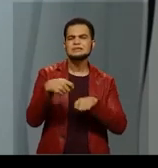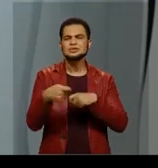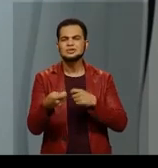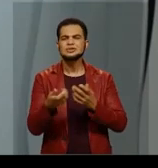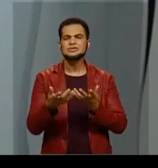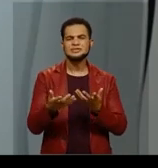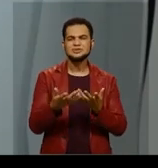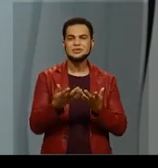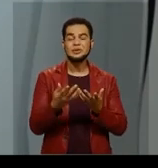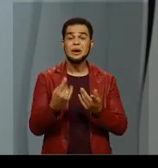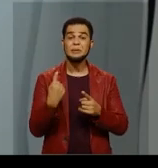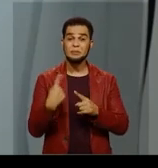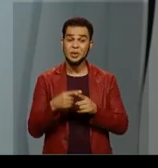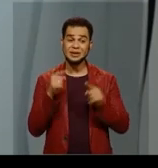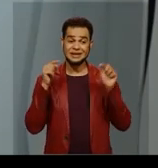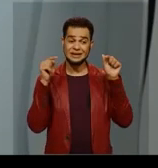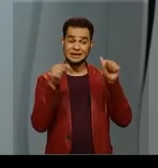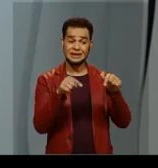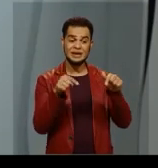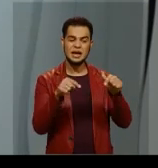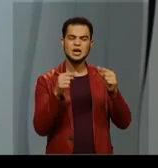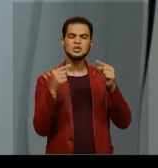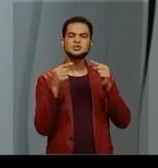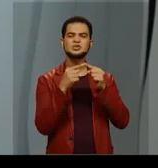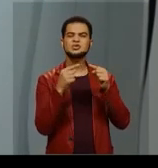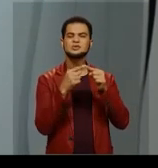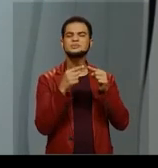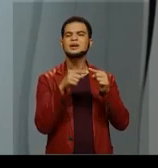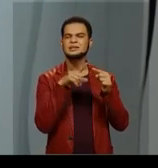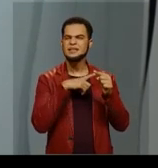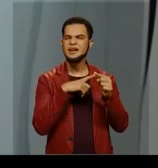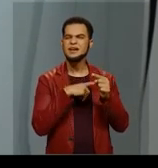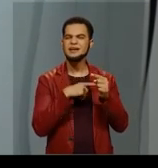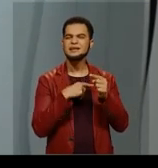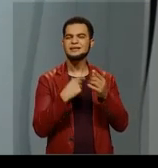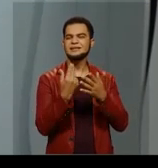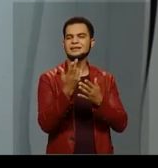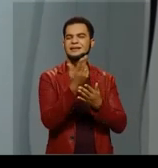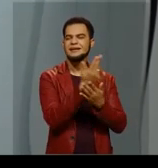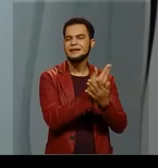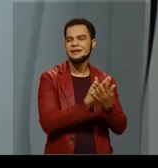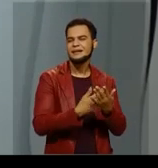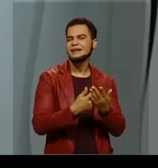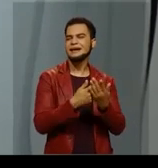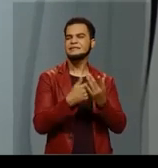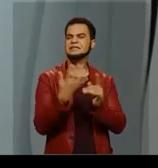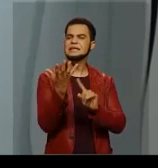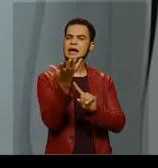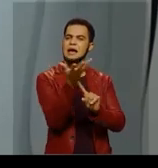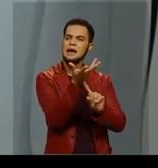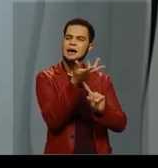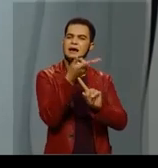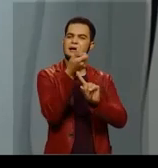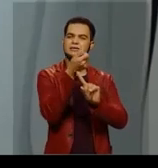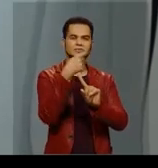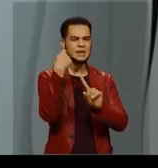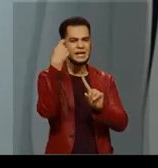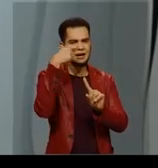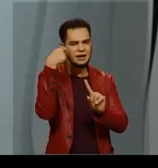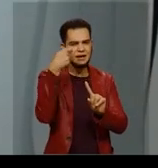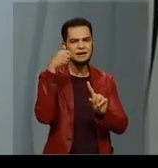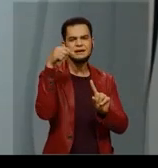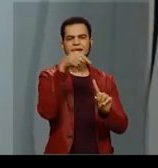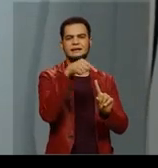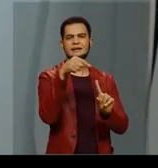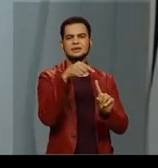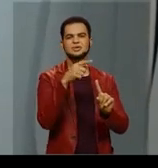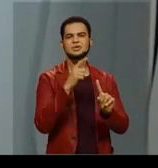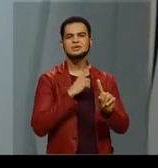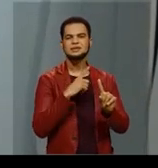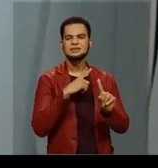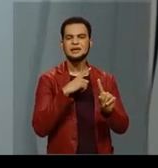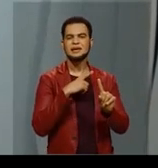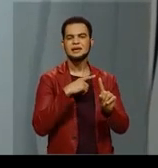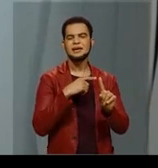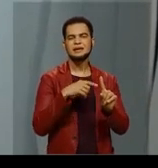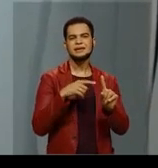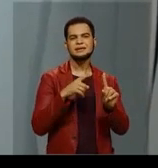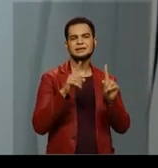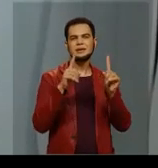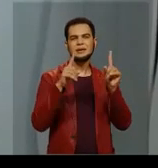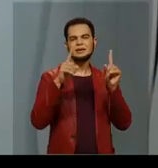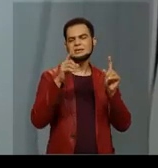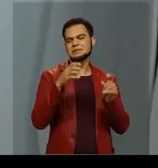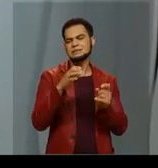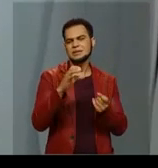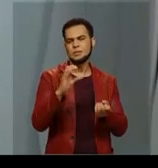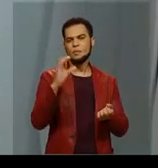artísticos também, vamos dizer, de uma certa subjetividade, porque o cara, o desenho, a cor e tudo, o sarcasmo, a